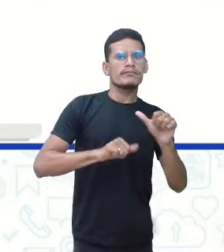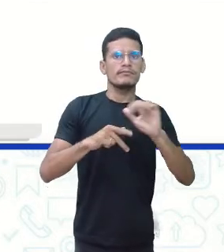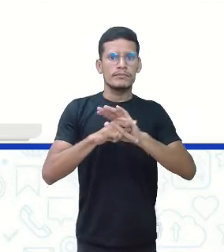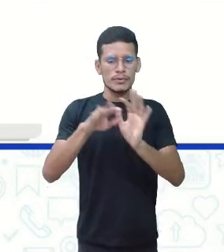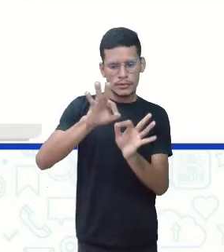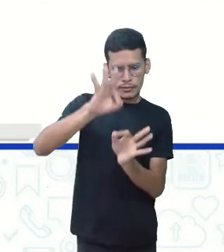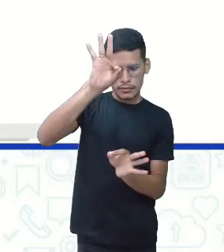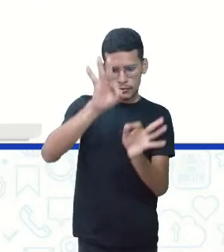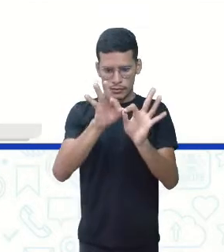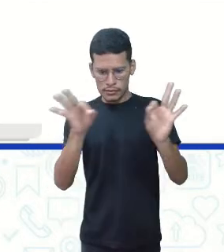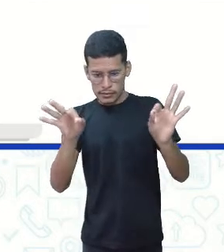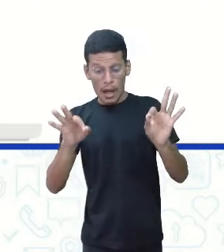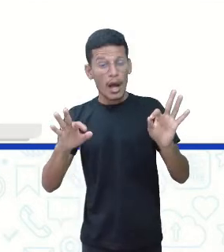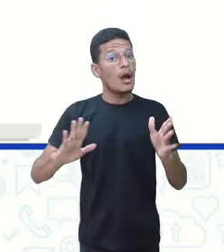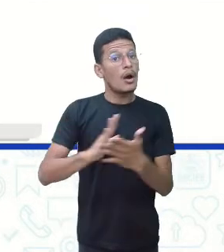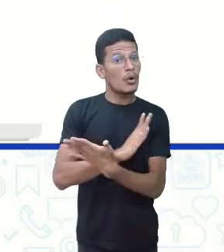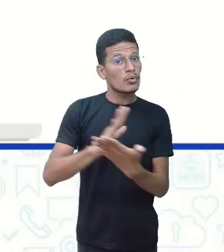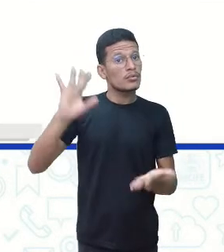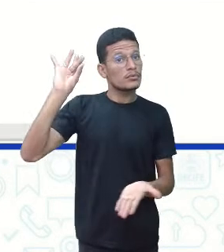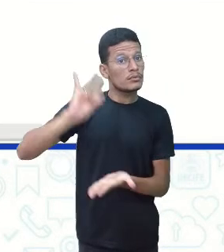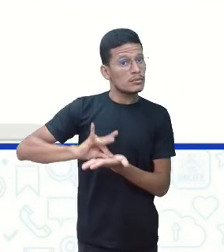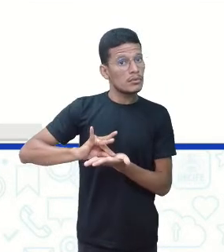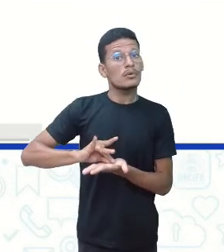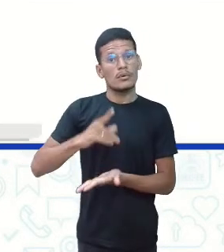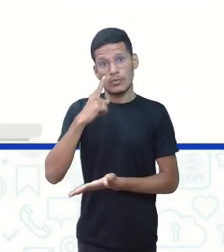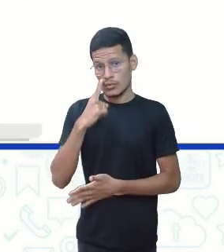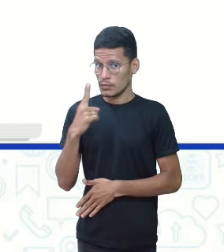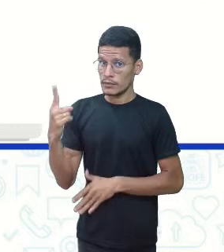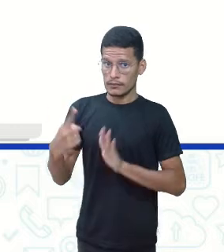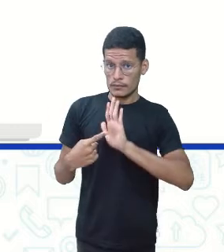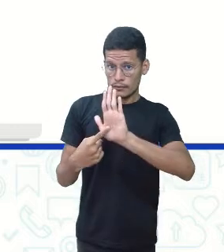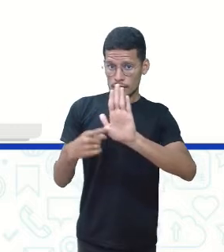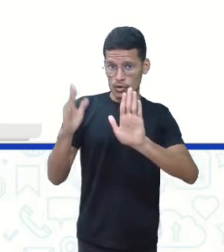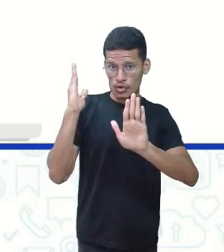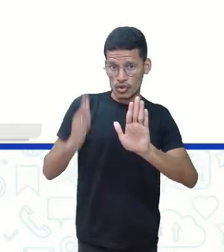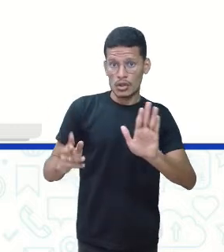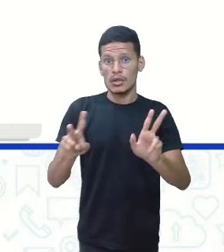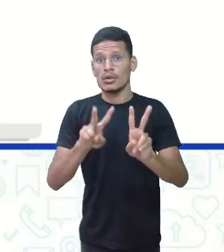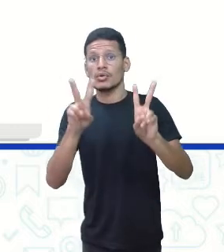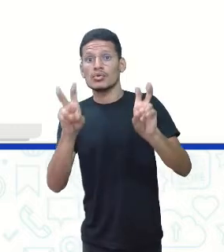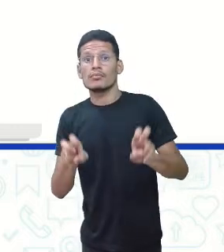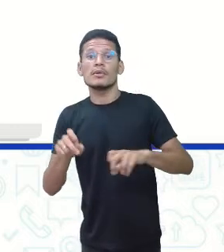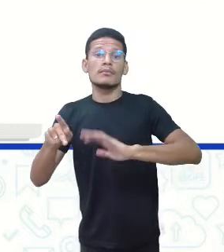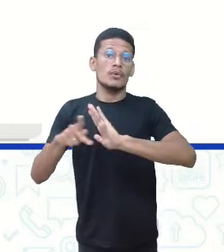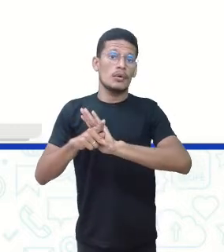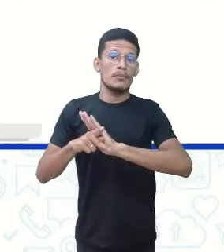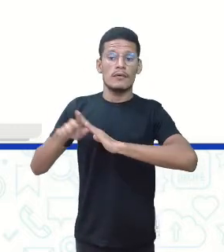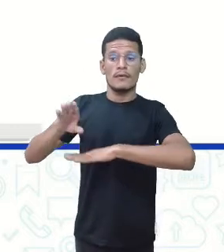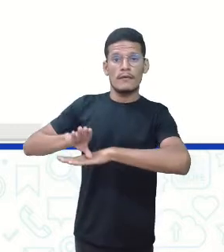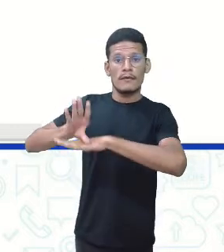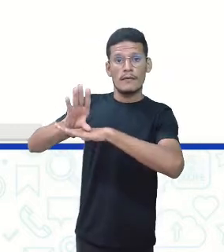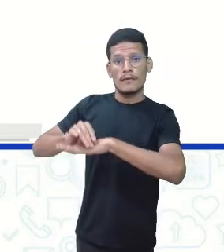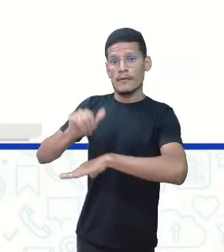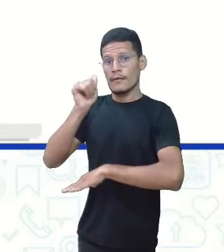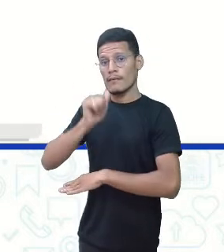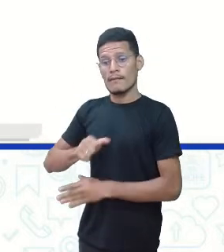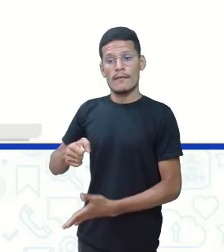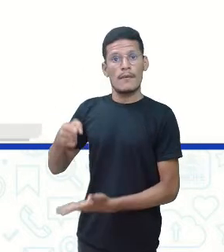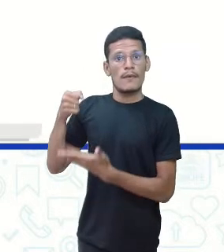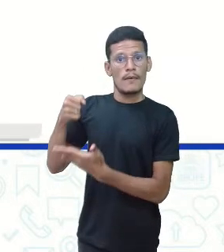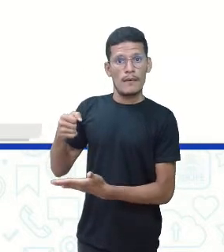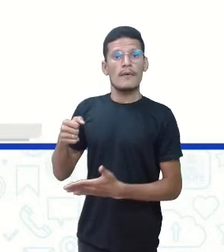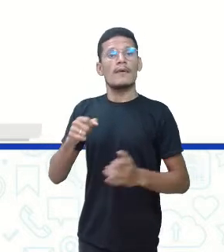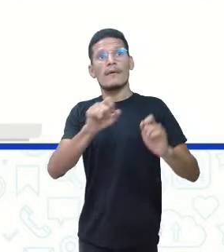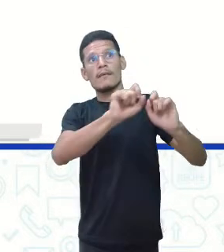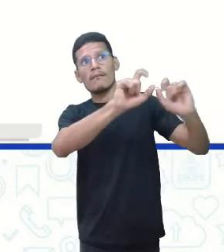reduções através de formas reais, como foi o exemplo que ela falou em relação ao outdoor e à fotografia da